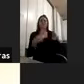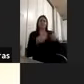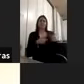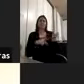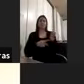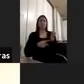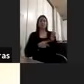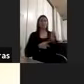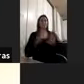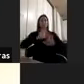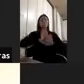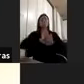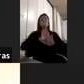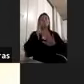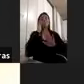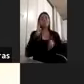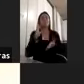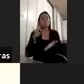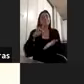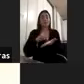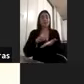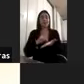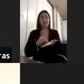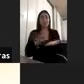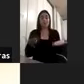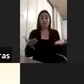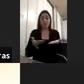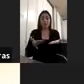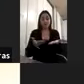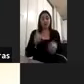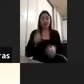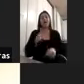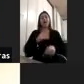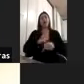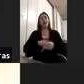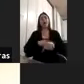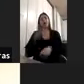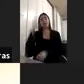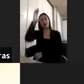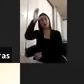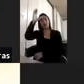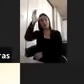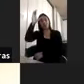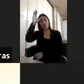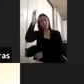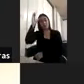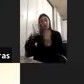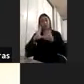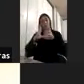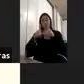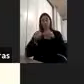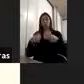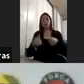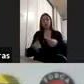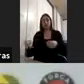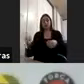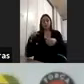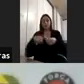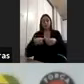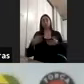ter consciência de que quando a gente voltar lá para dentro, as coisas precisam estar nos seus devidos lugares, senão a gente vai sofrer muito. Beleza? Isso